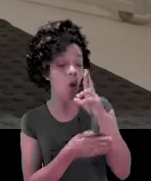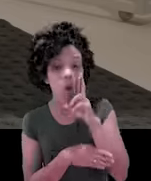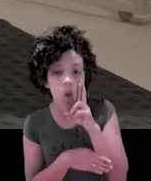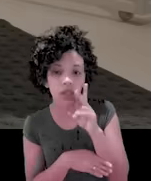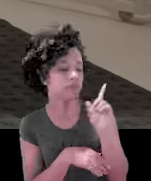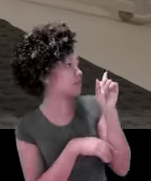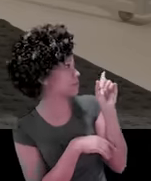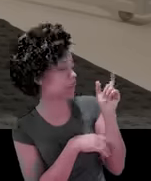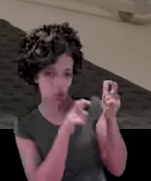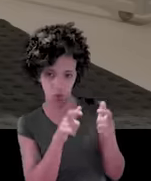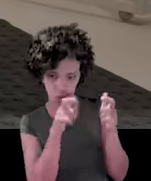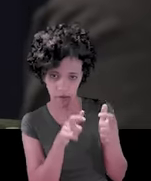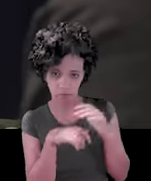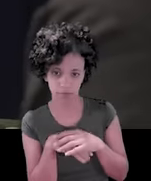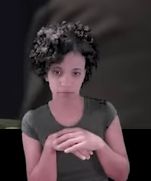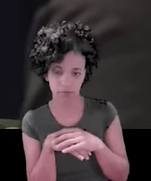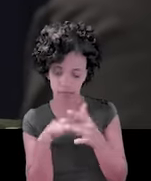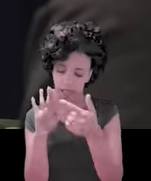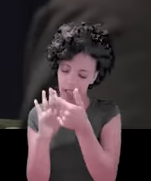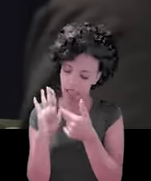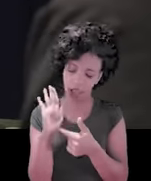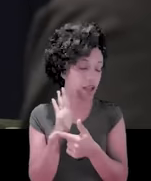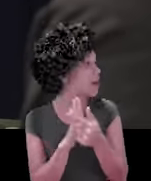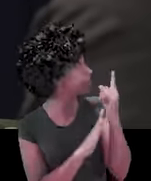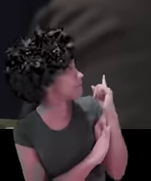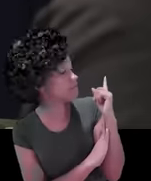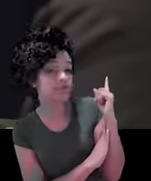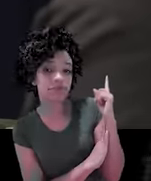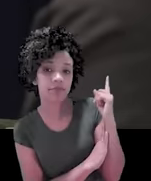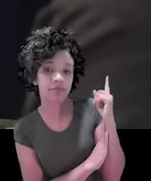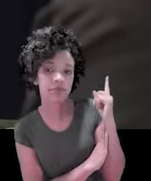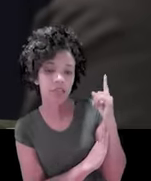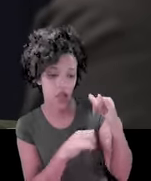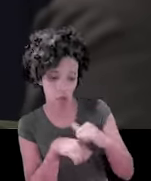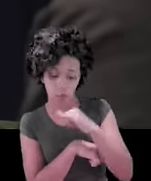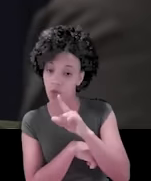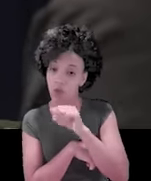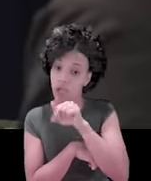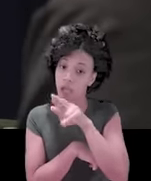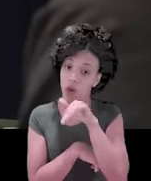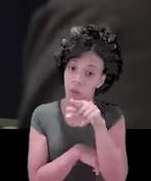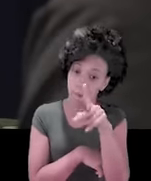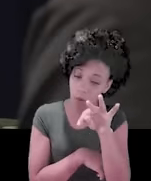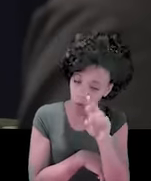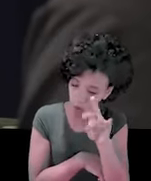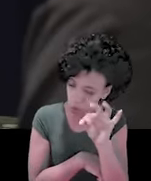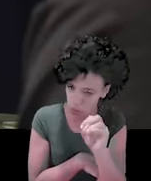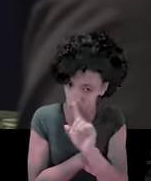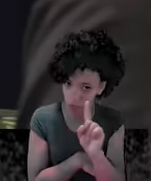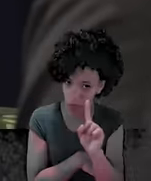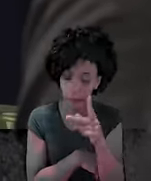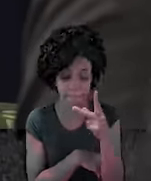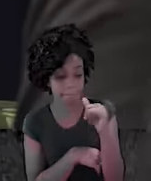isso aqui é onde eu tava tá cada circulozinho nesse aqui é uma pista de pulso não é um aeroporto tá